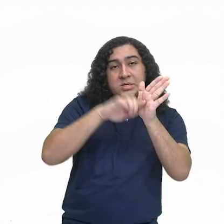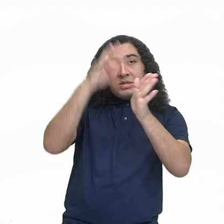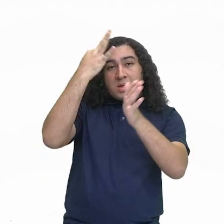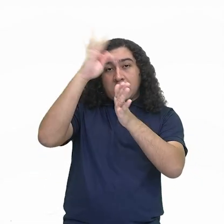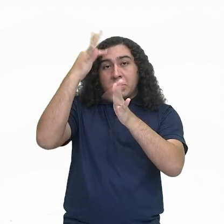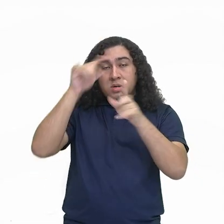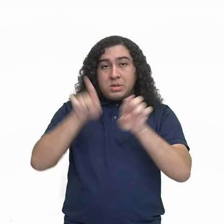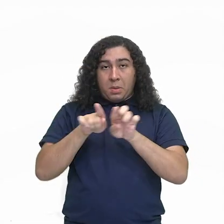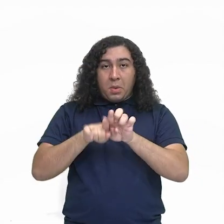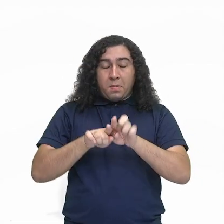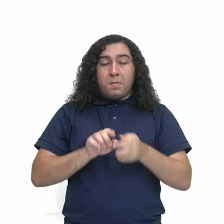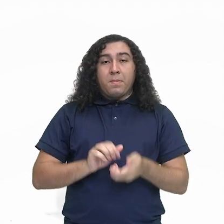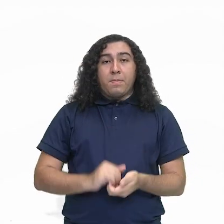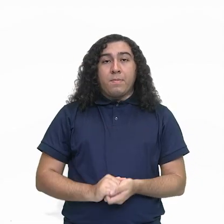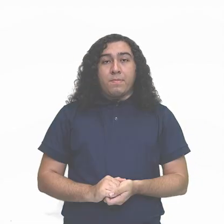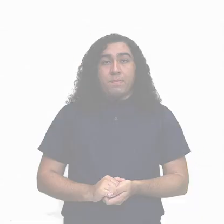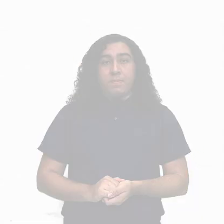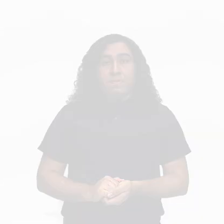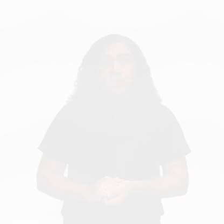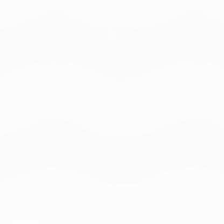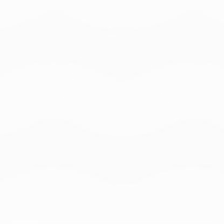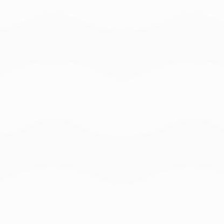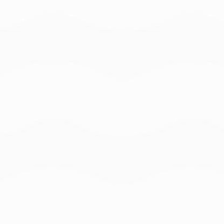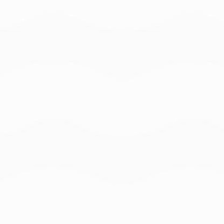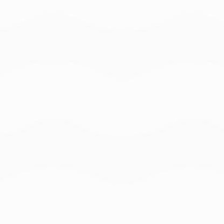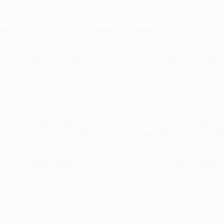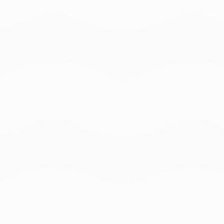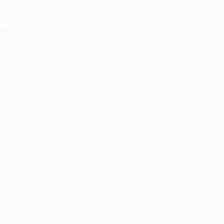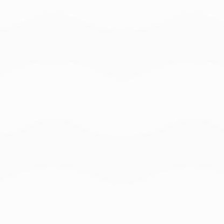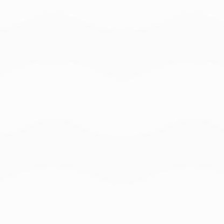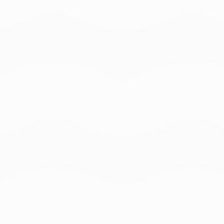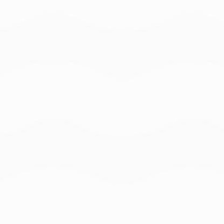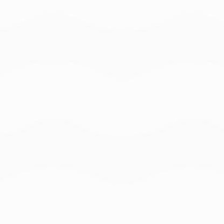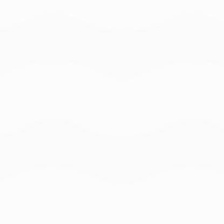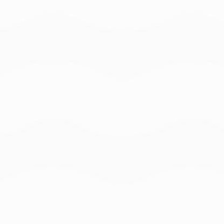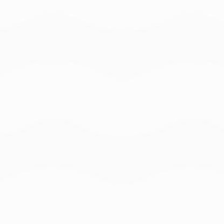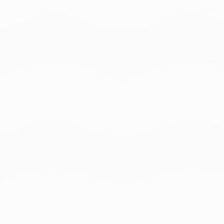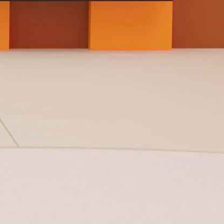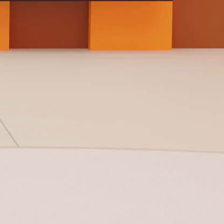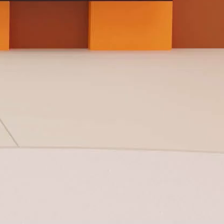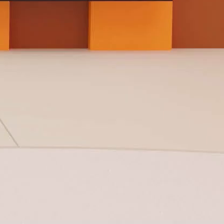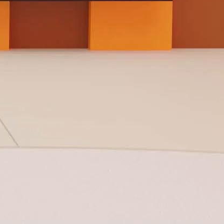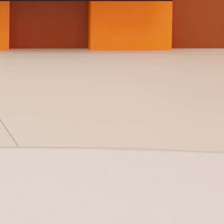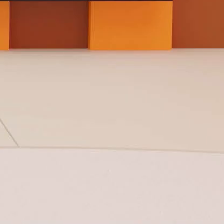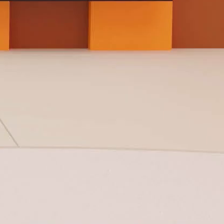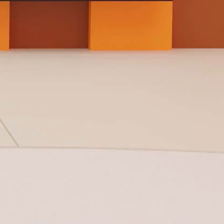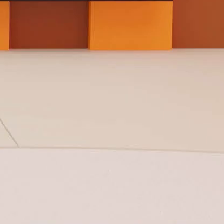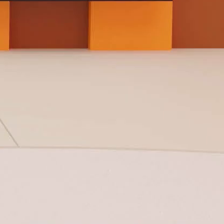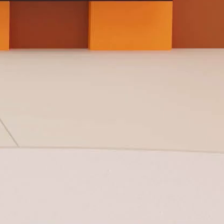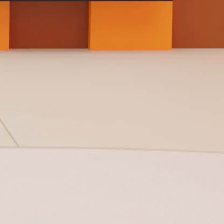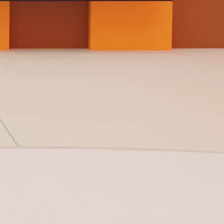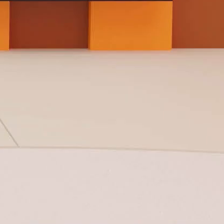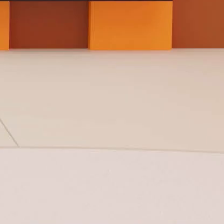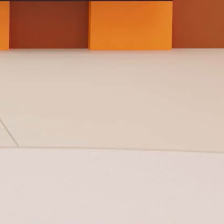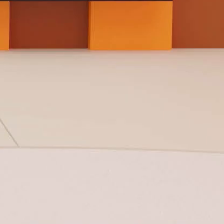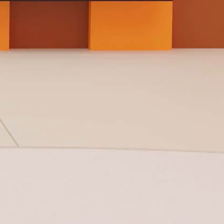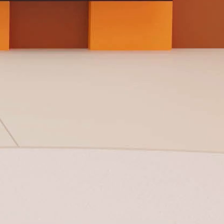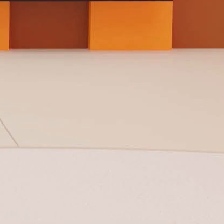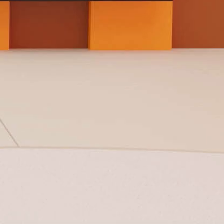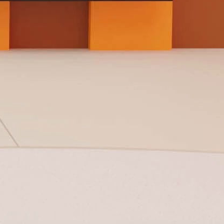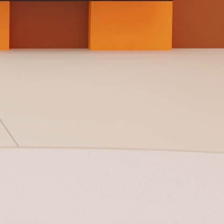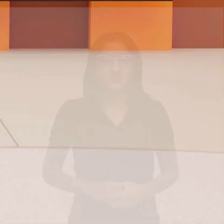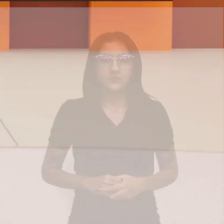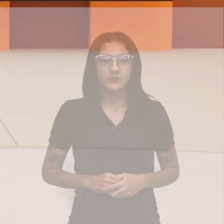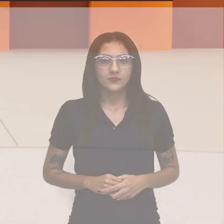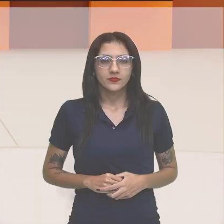teorias, a partir, né, de método, de pesquisa, e isso, então, dessa maneira surgiu aí o que nós chamamos, né,